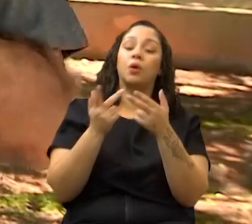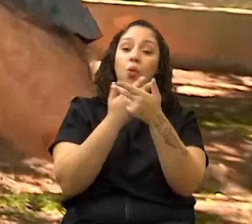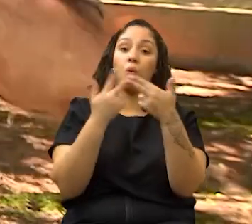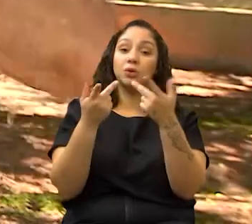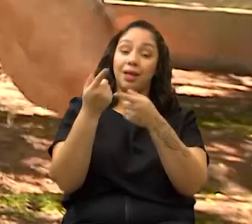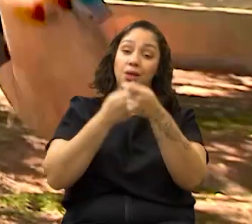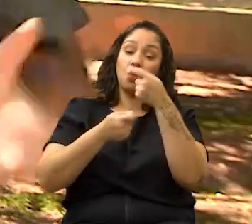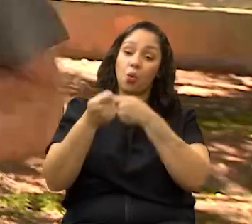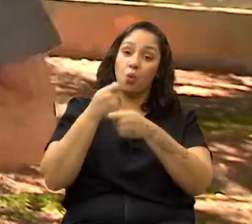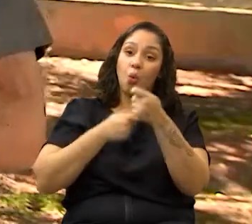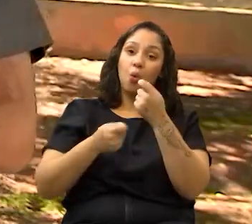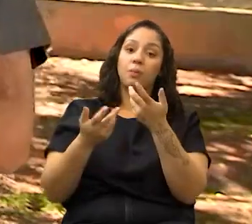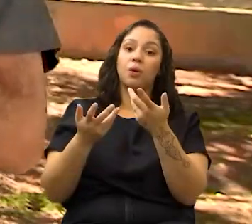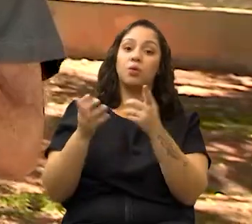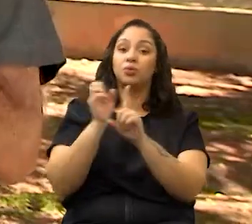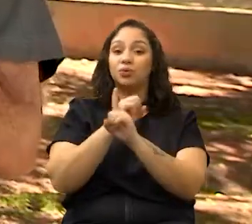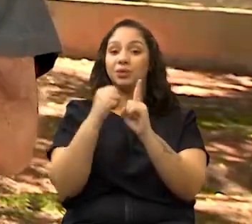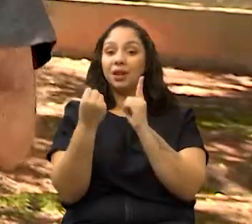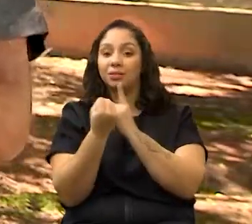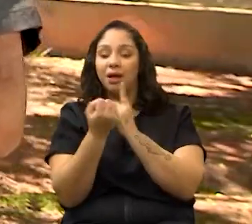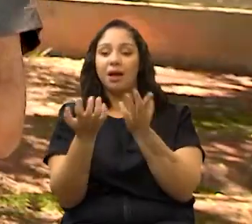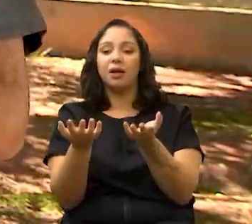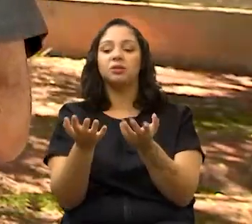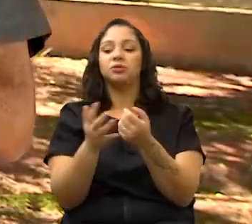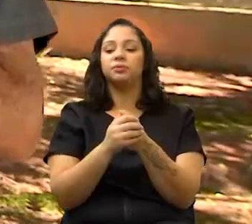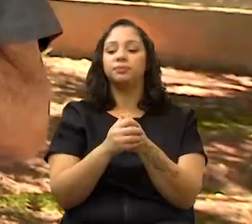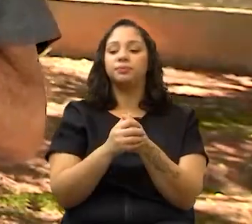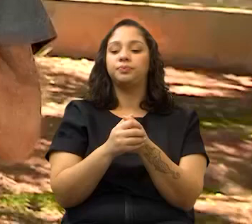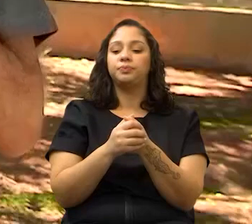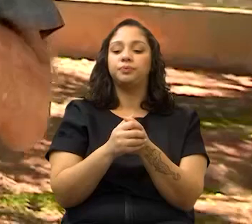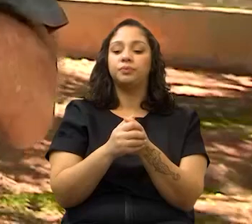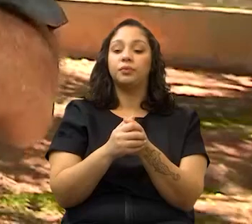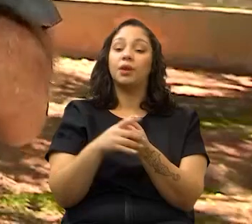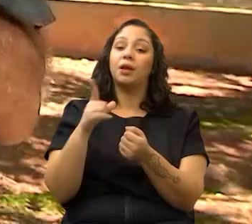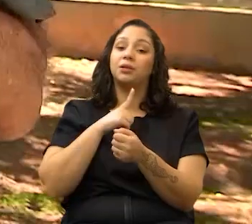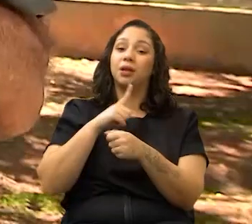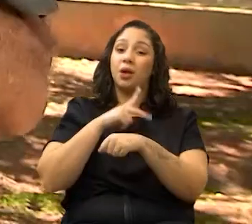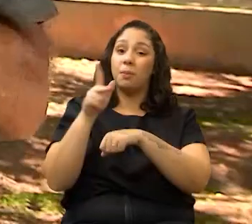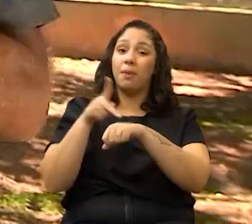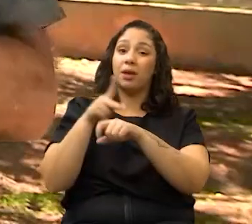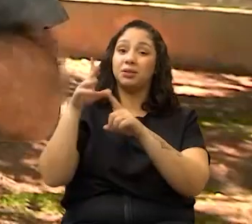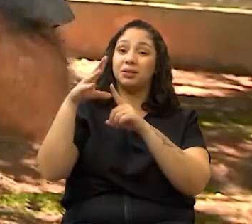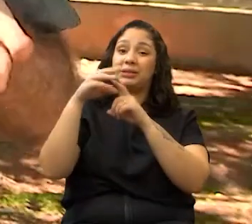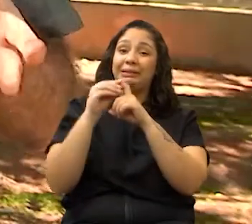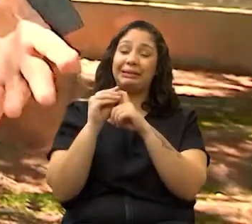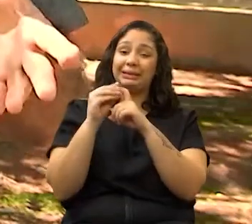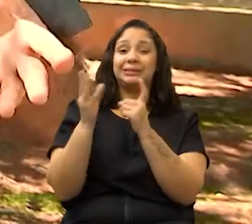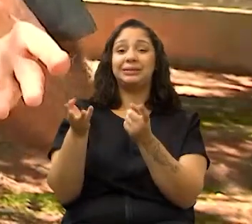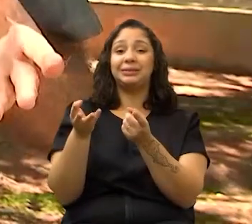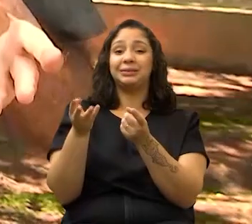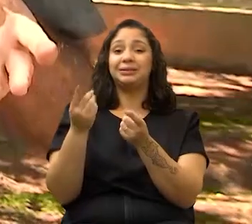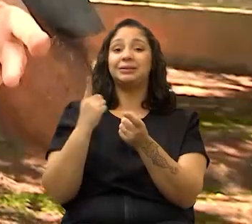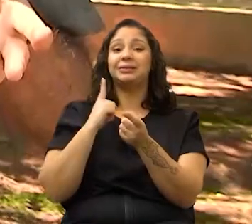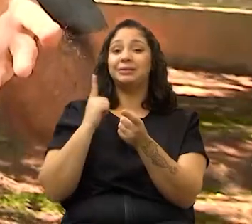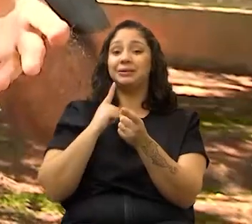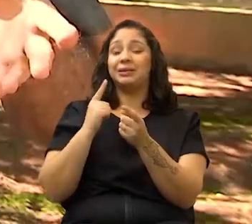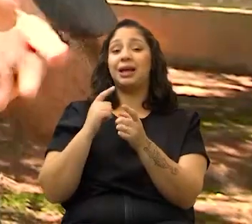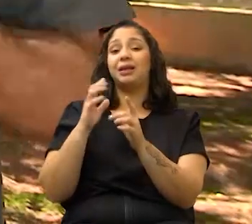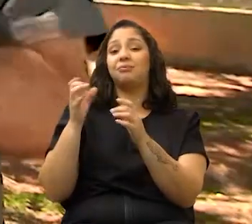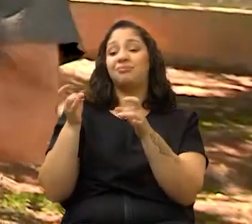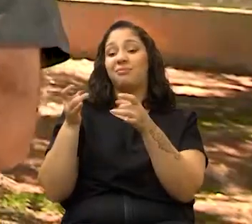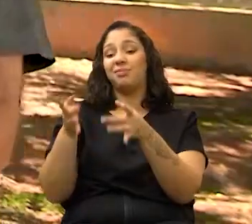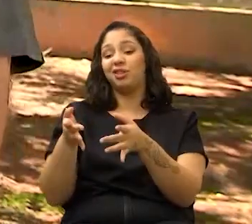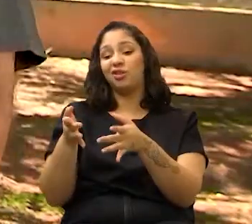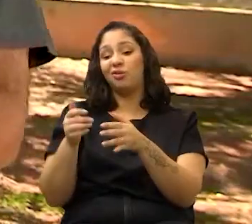de situações econômico-financeiras, a sociedade e tudo mais. Então o país entra numa crise, você